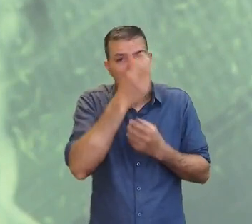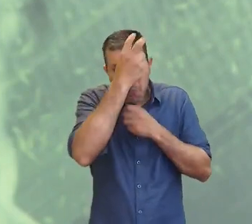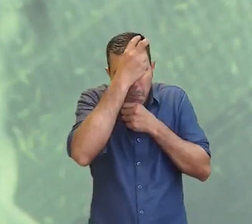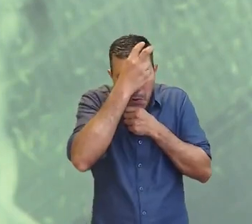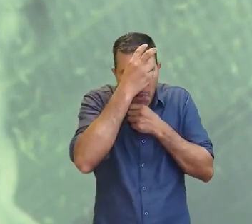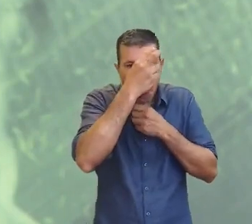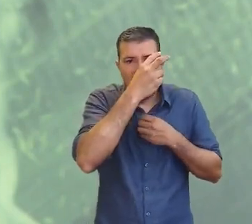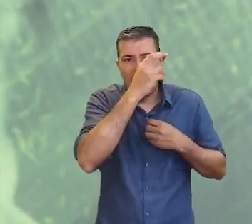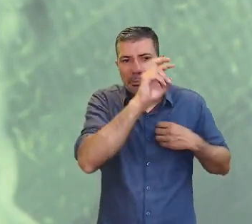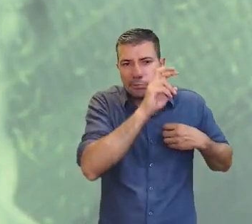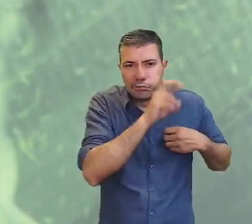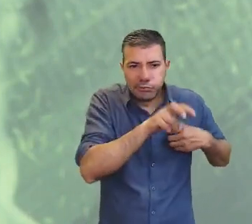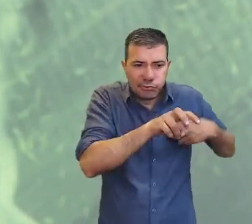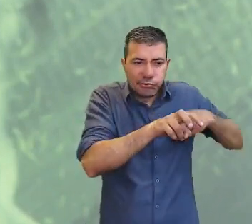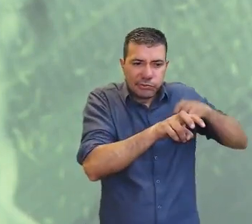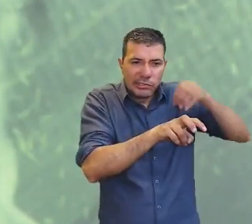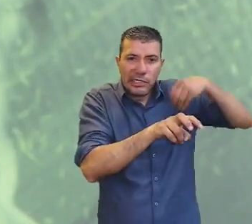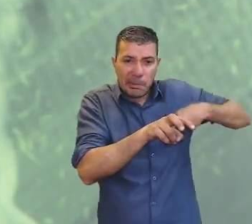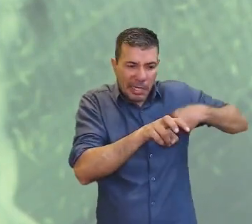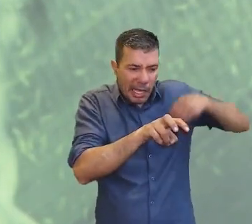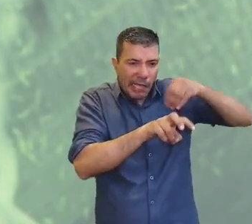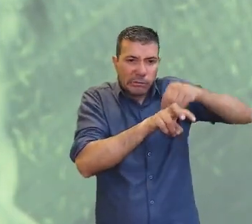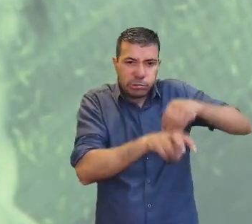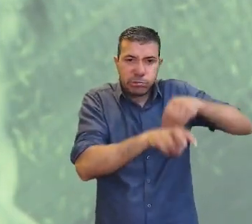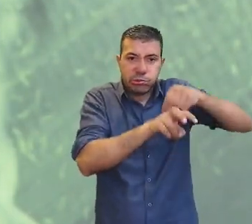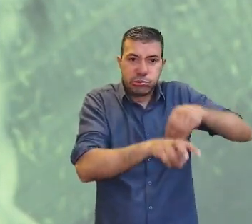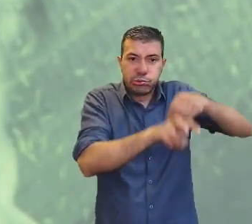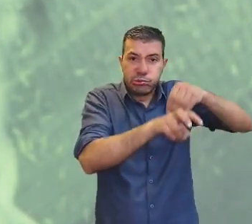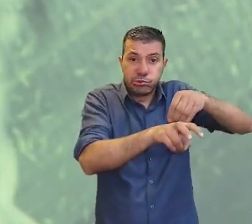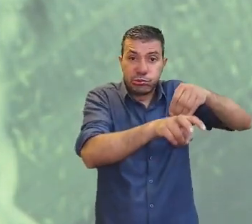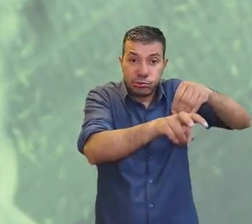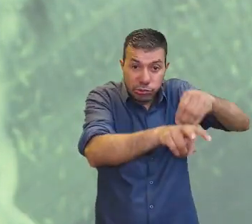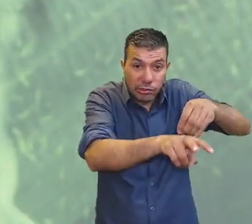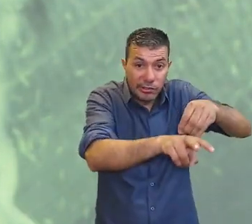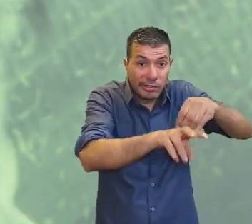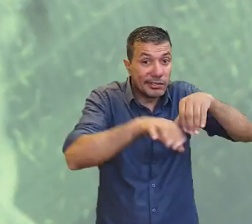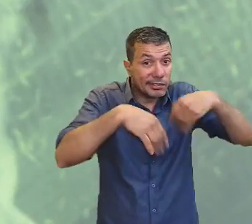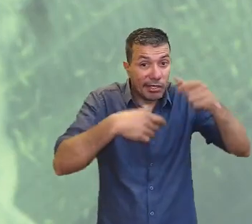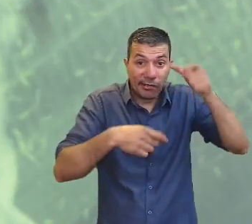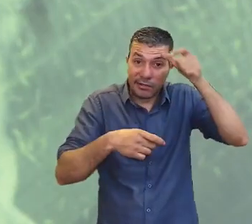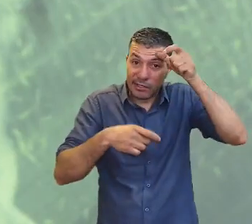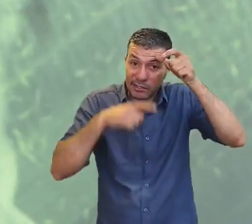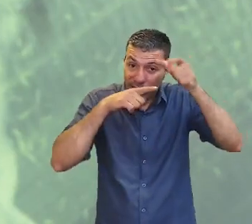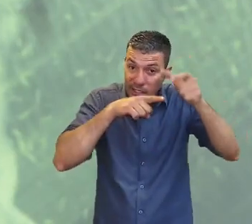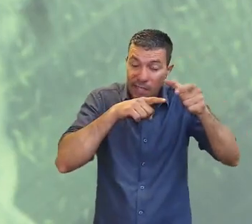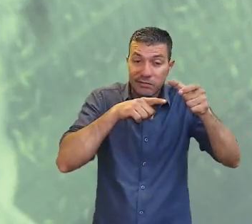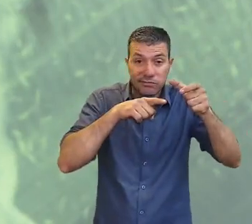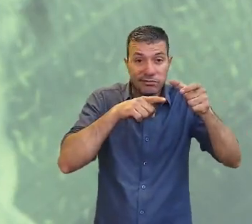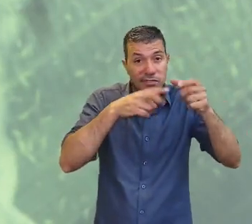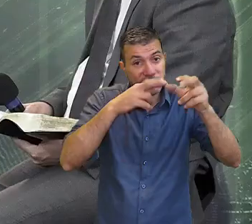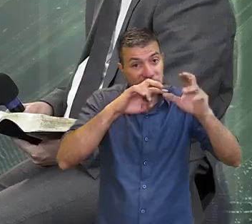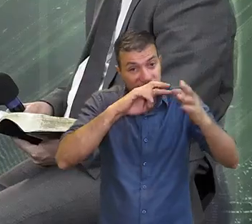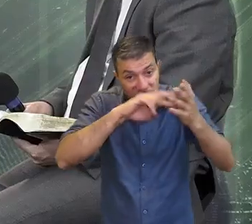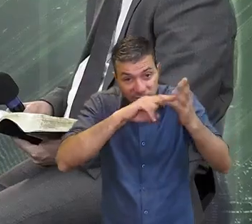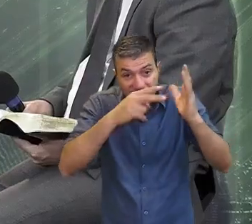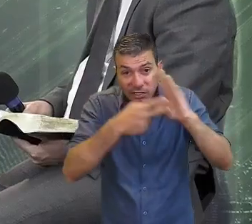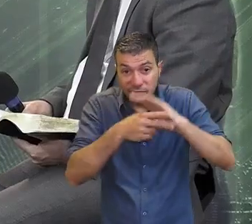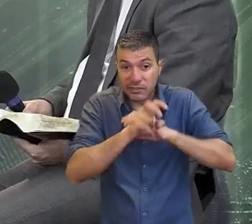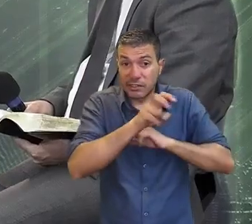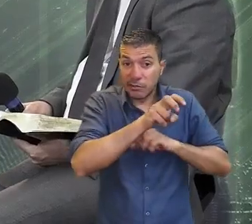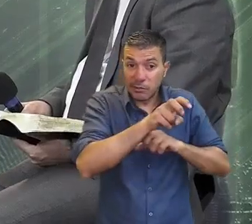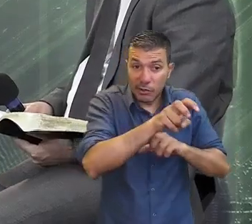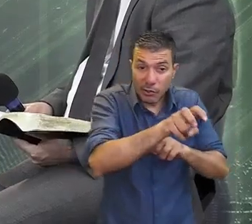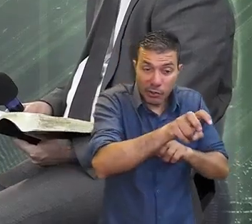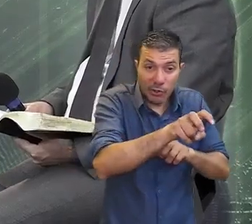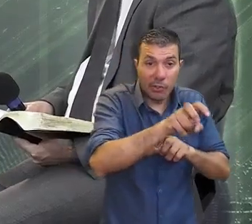dos pecados, que é Satanás, quando houver o julgamento final, ele será então extinto. E o bode Azazel... Ele será aprisionado